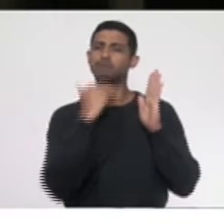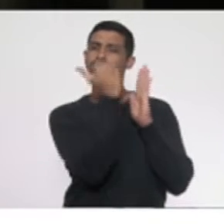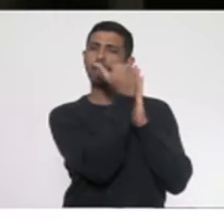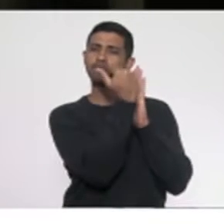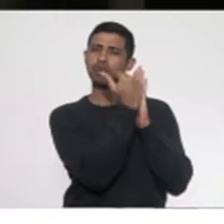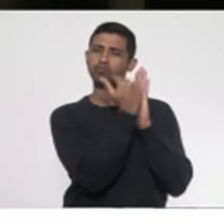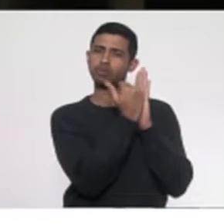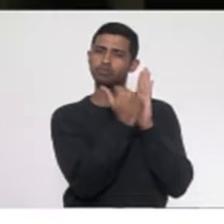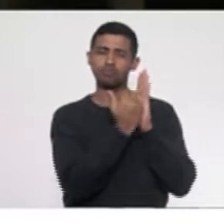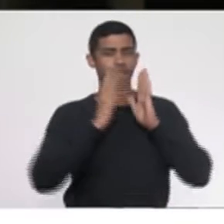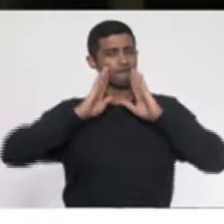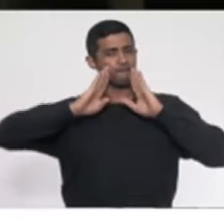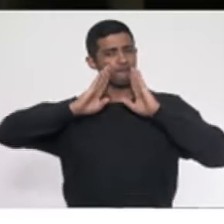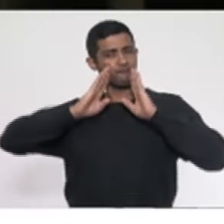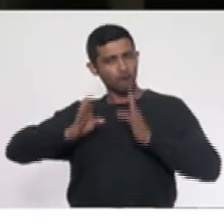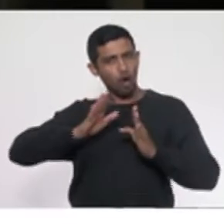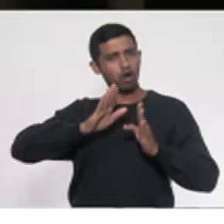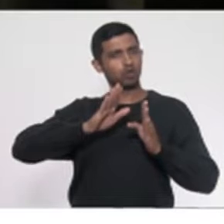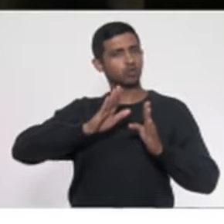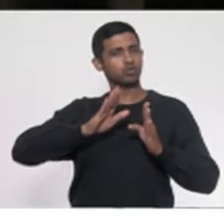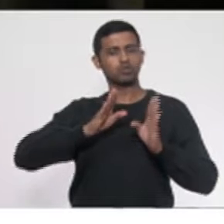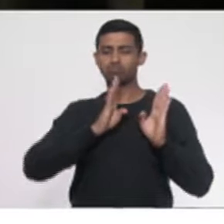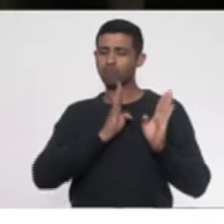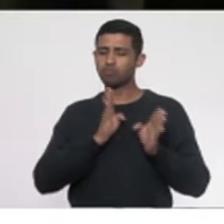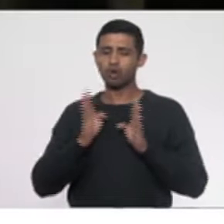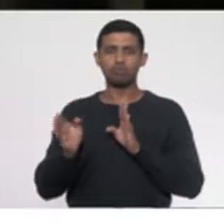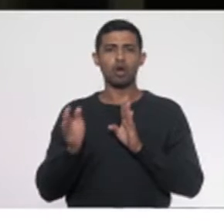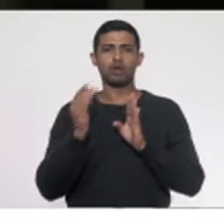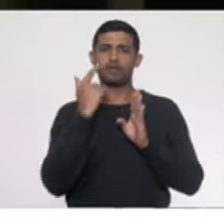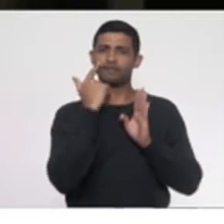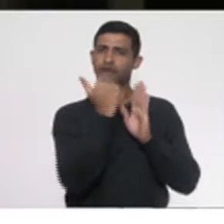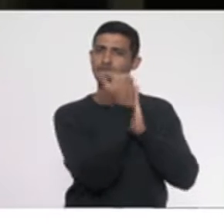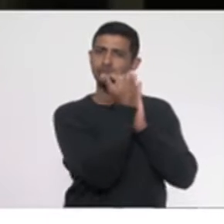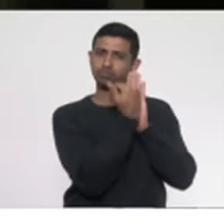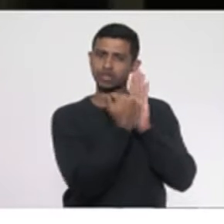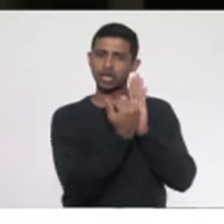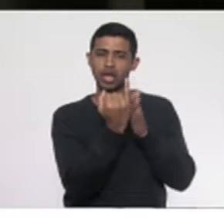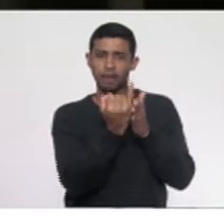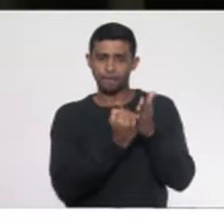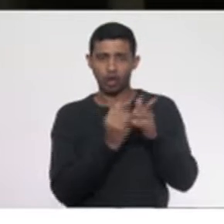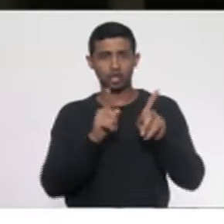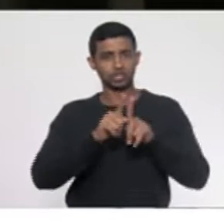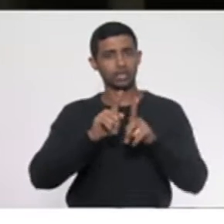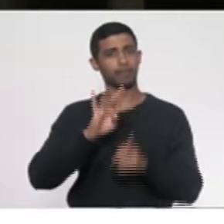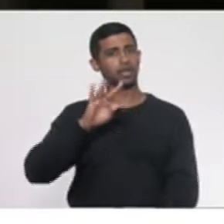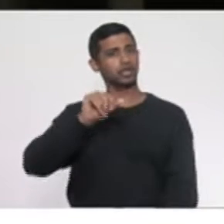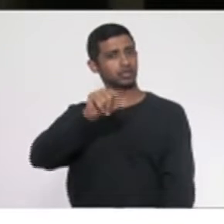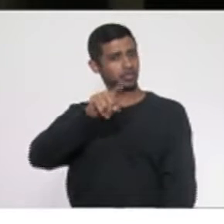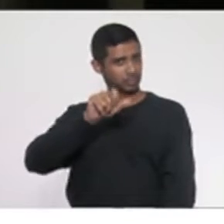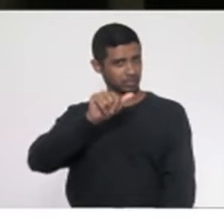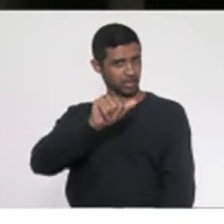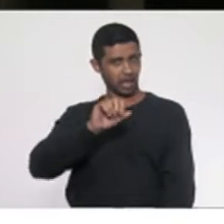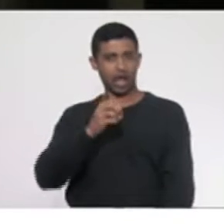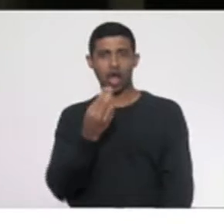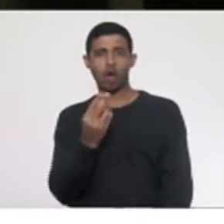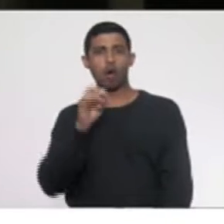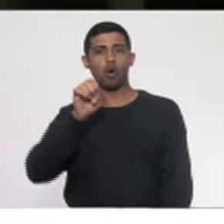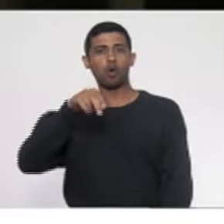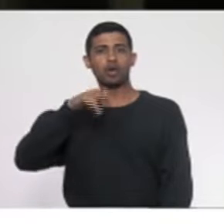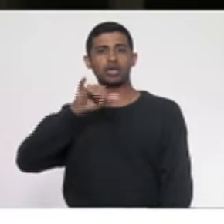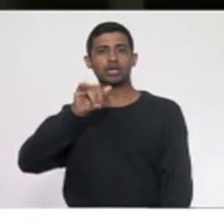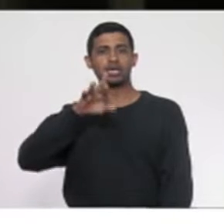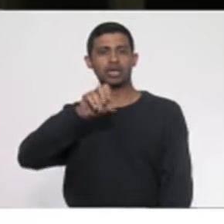atender preferencialmente nesta ordem impostos e taxas e encargos da